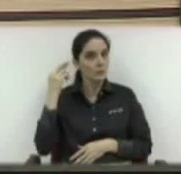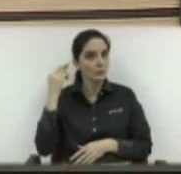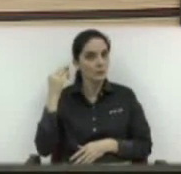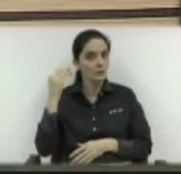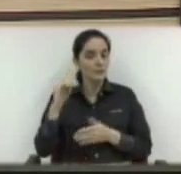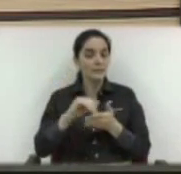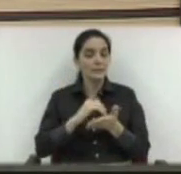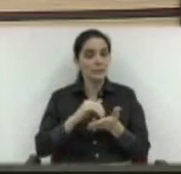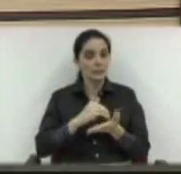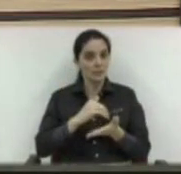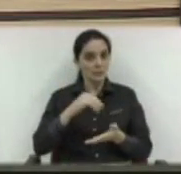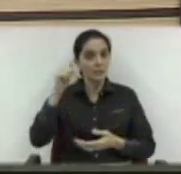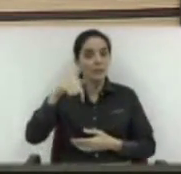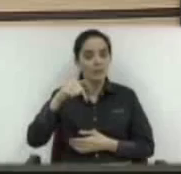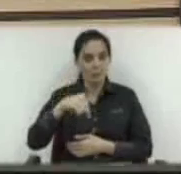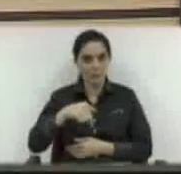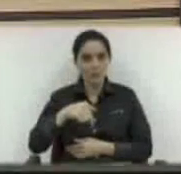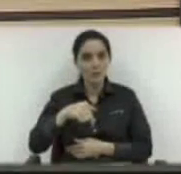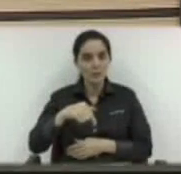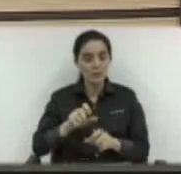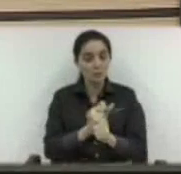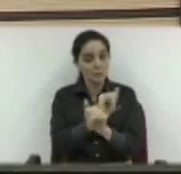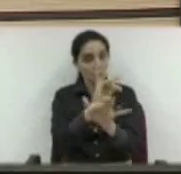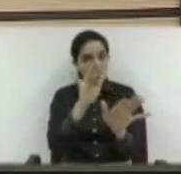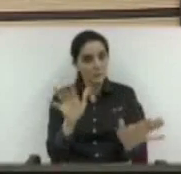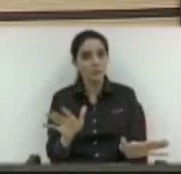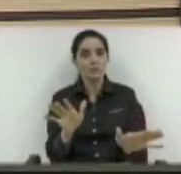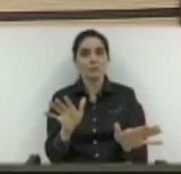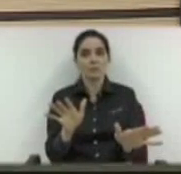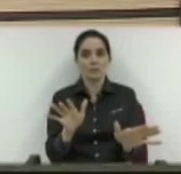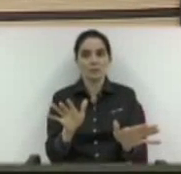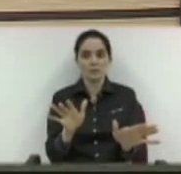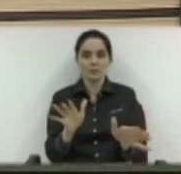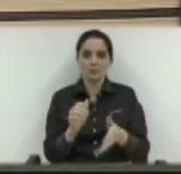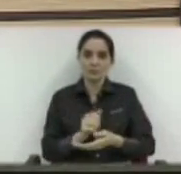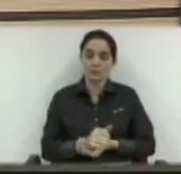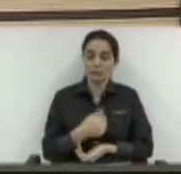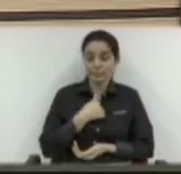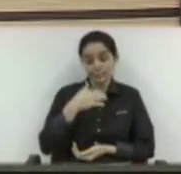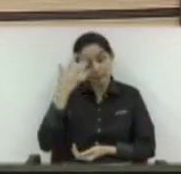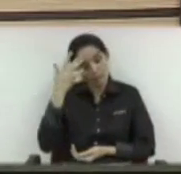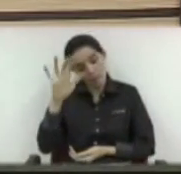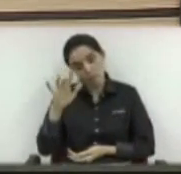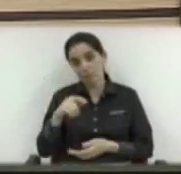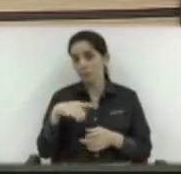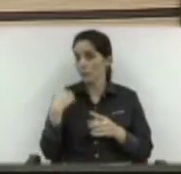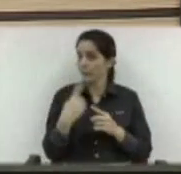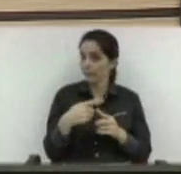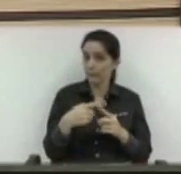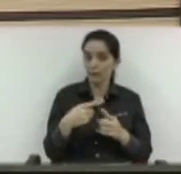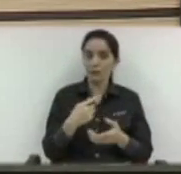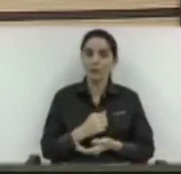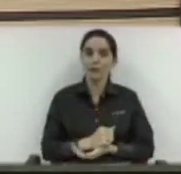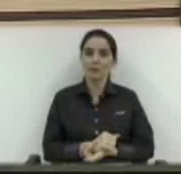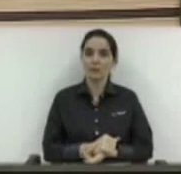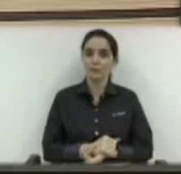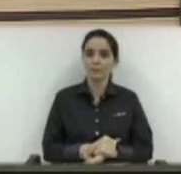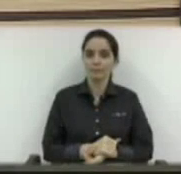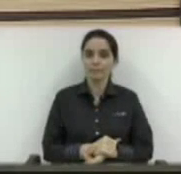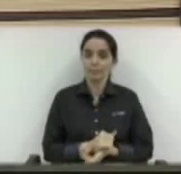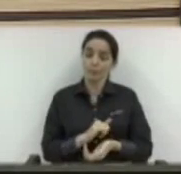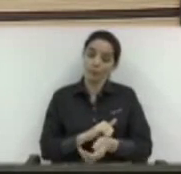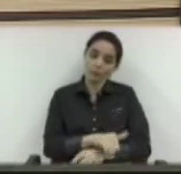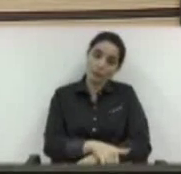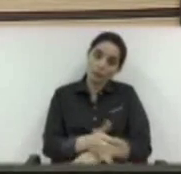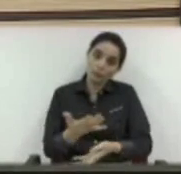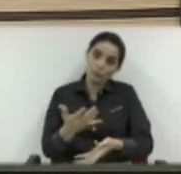teve a oportunidade de estar aqui nesse plenário prestando alguns esclarecimentos e não sei por que cargas d'água ela resolveu não